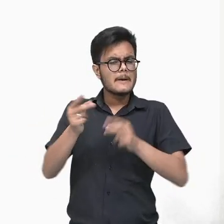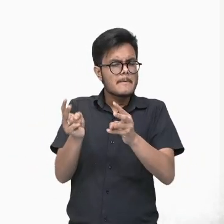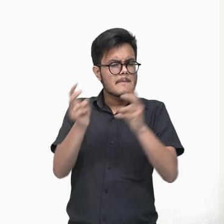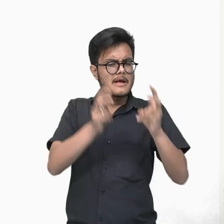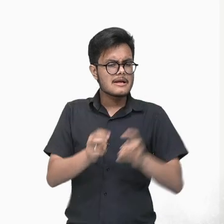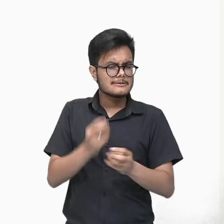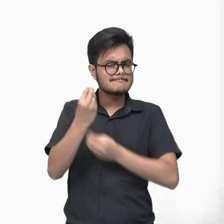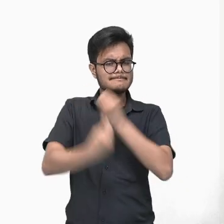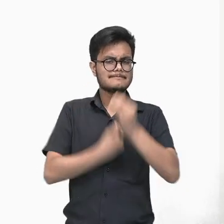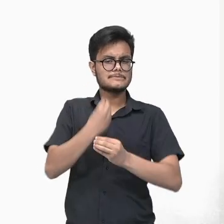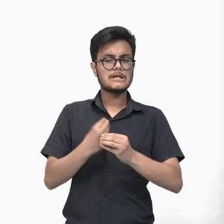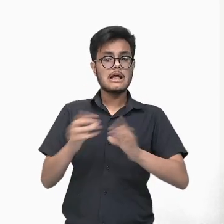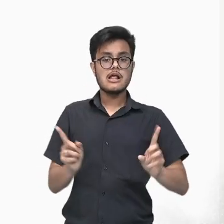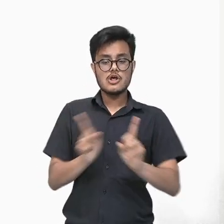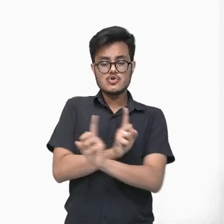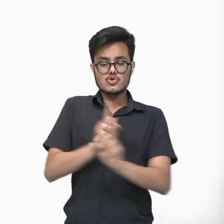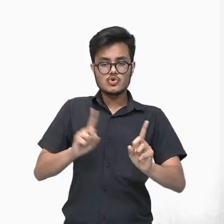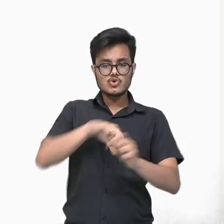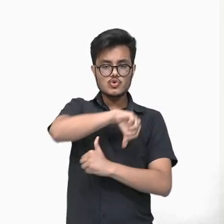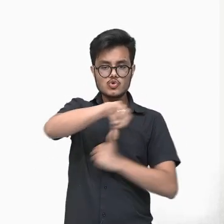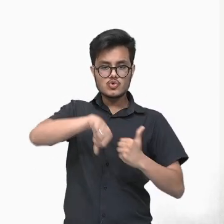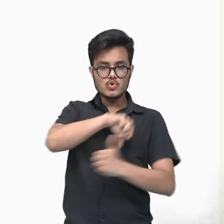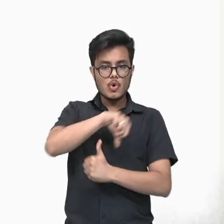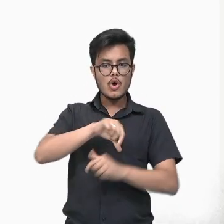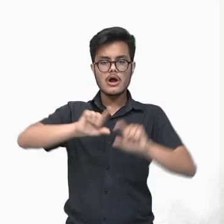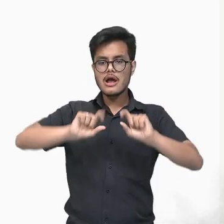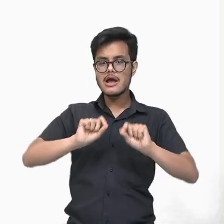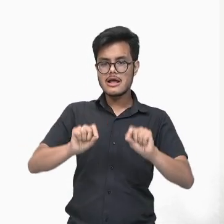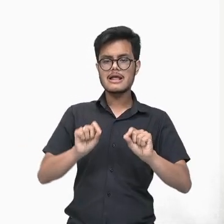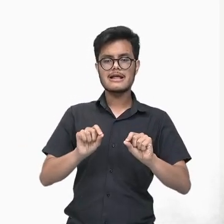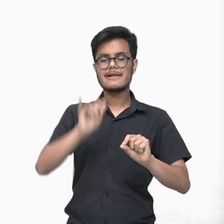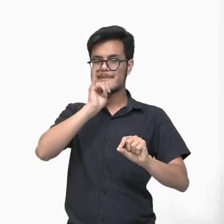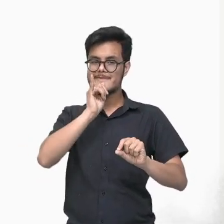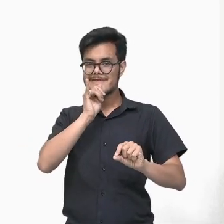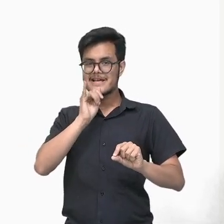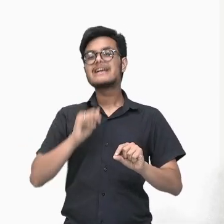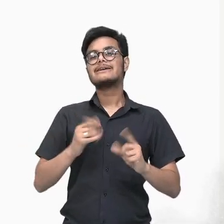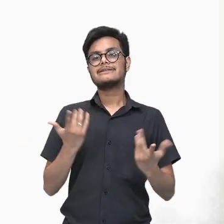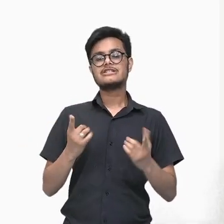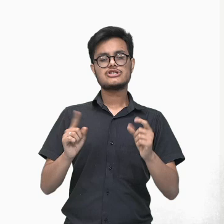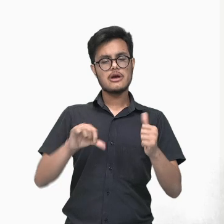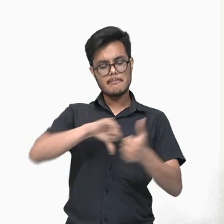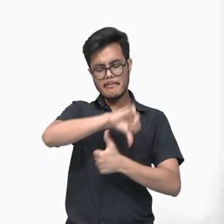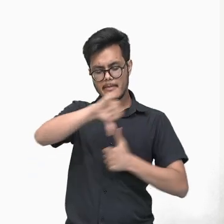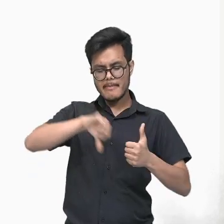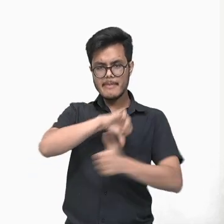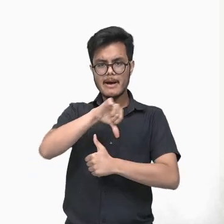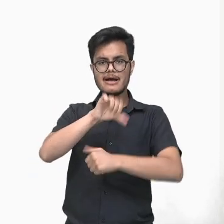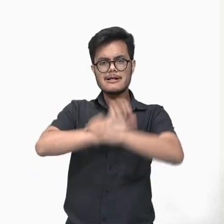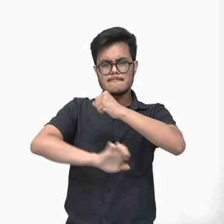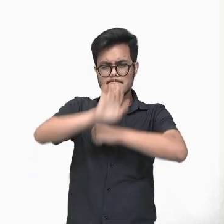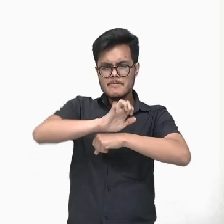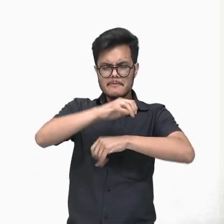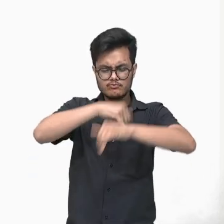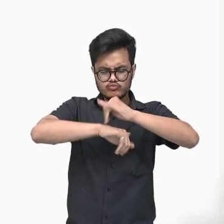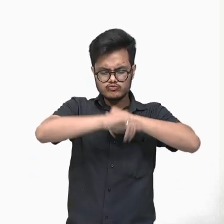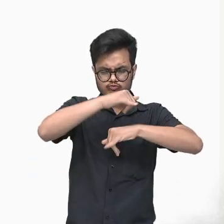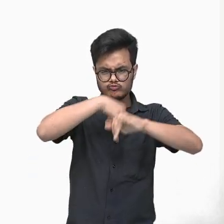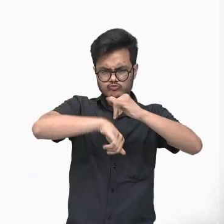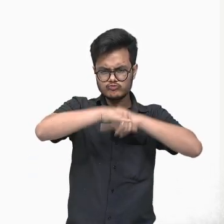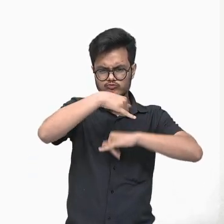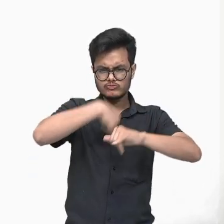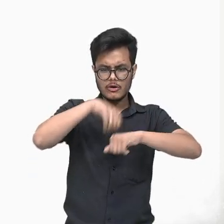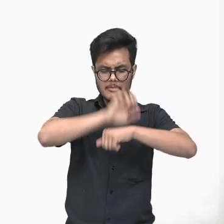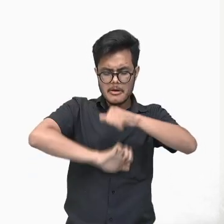de eletrização está havendo aqui uma transferência, né, de quem? Desses elétrons. E a